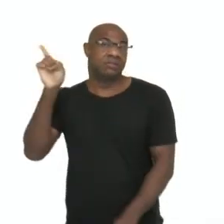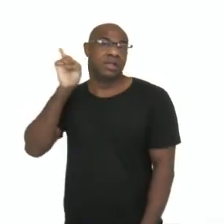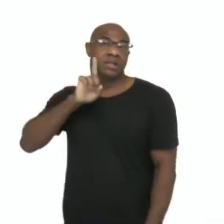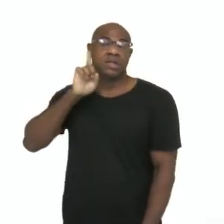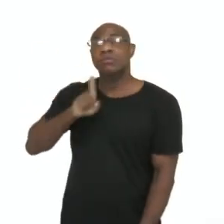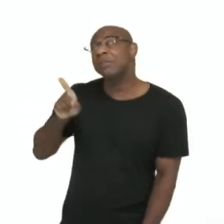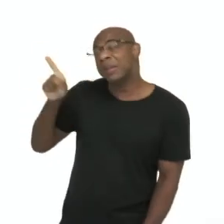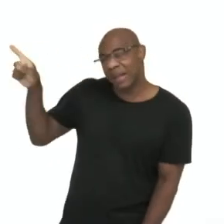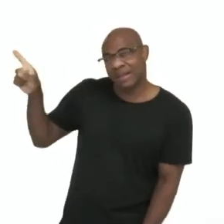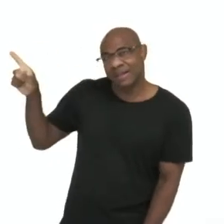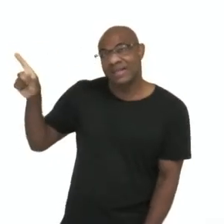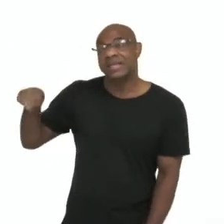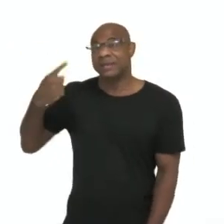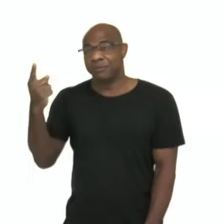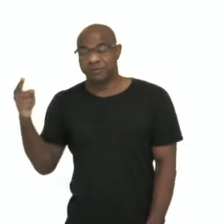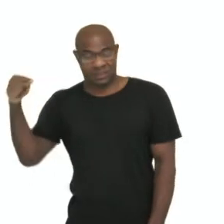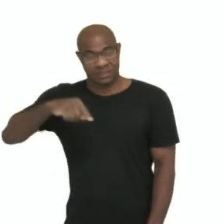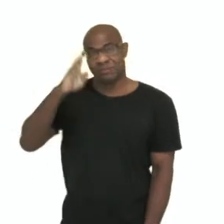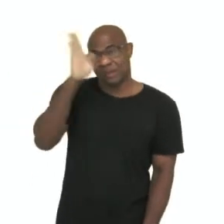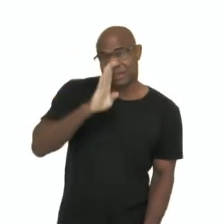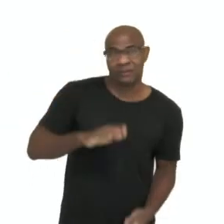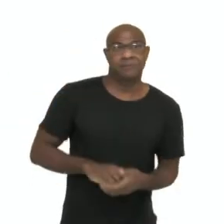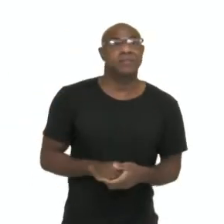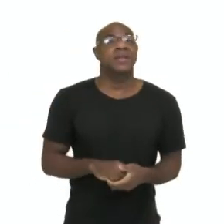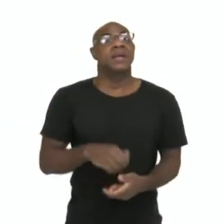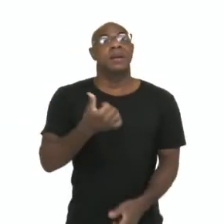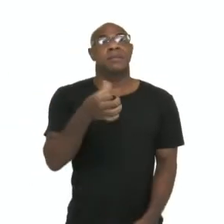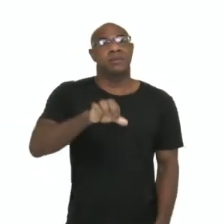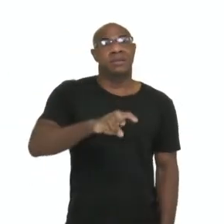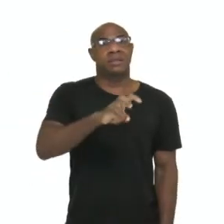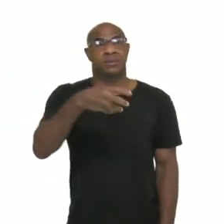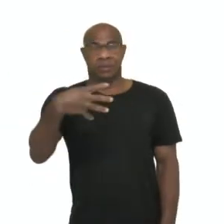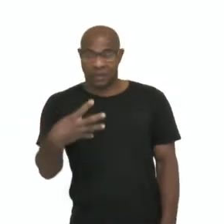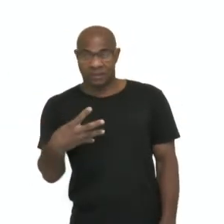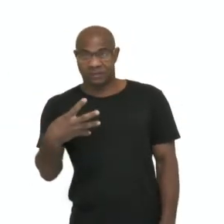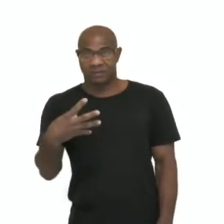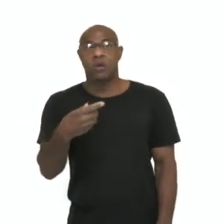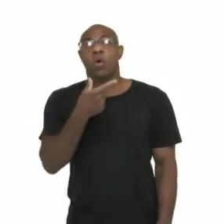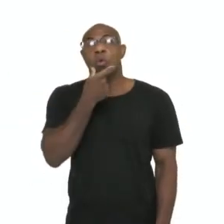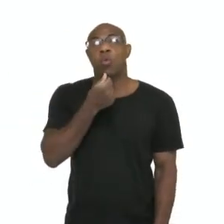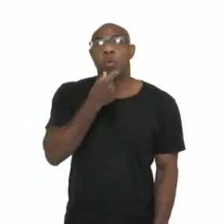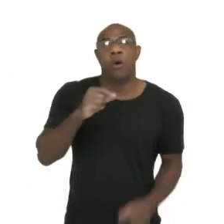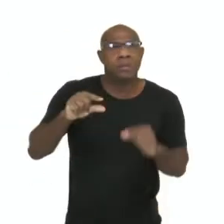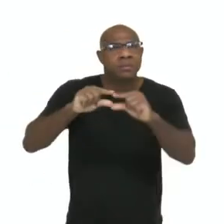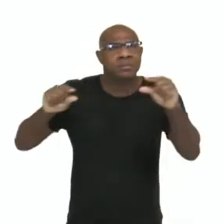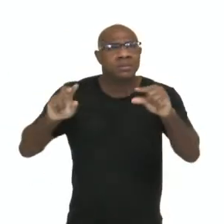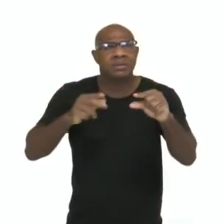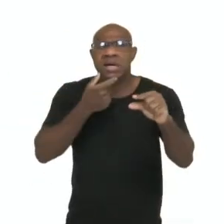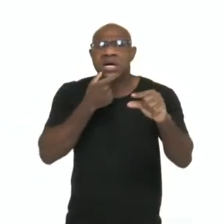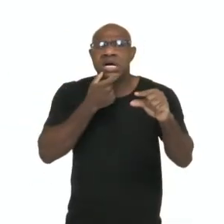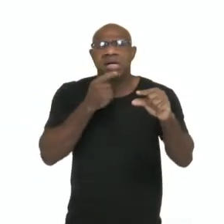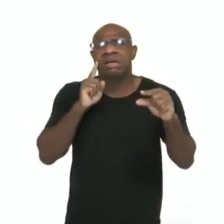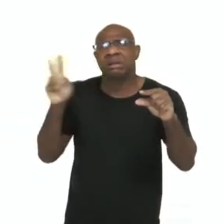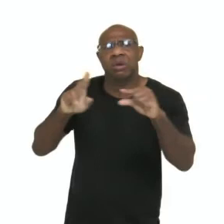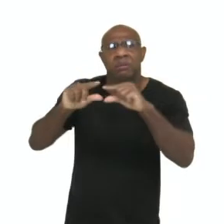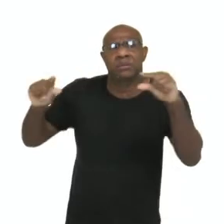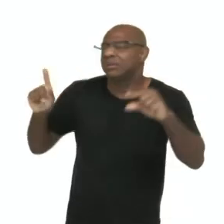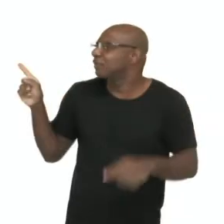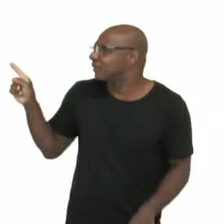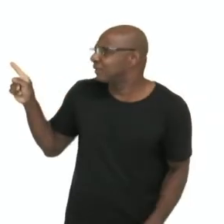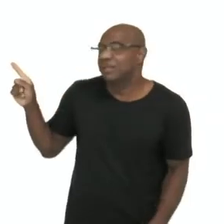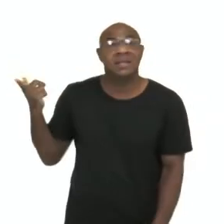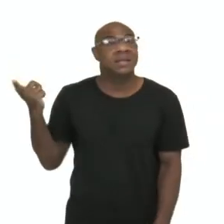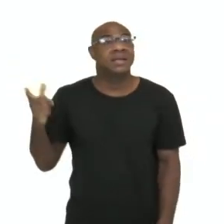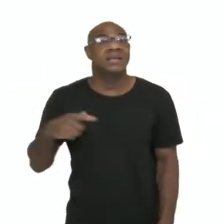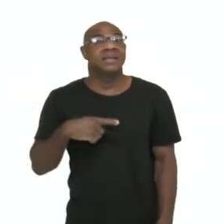nos Estados Unidos e veio para cá. Em 54, o empresário tcheco Hans Tauber, será que é assim? Precursor dos